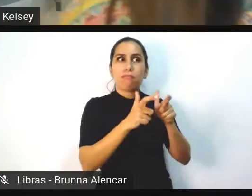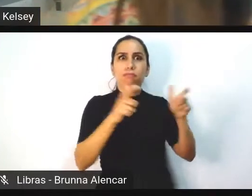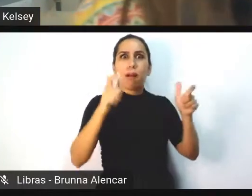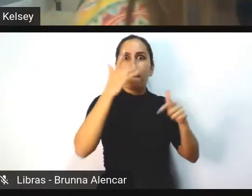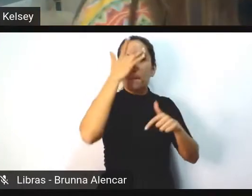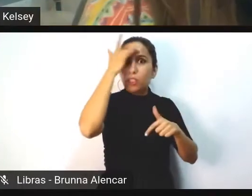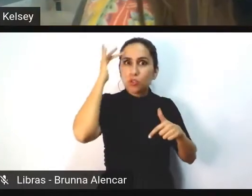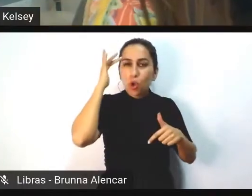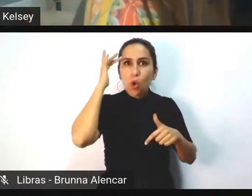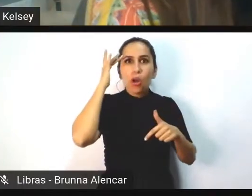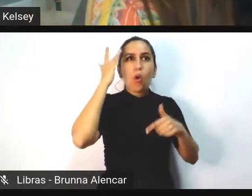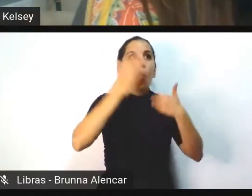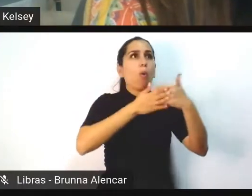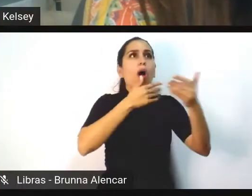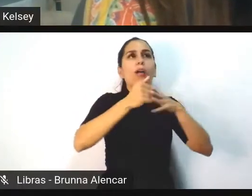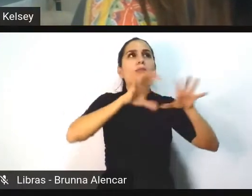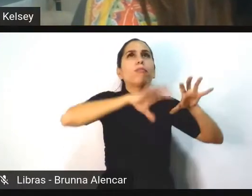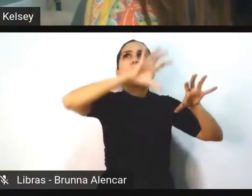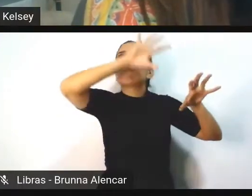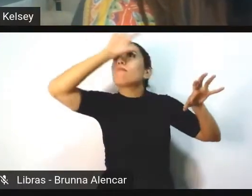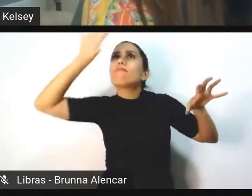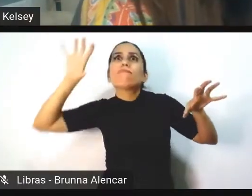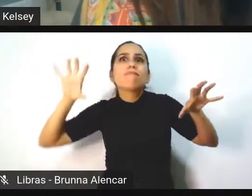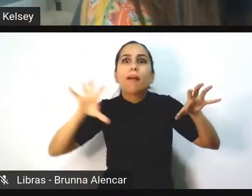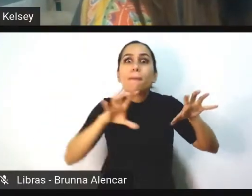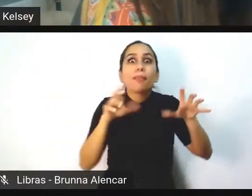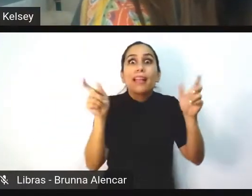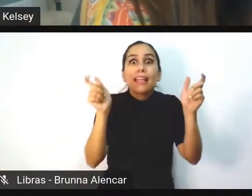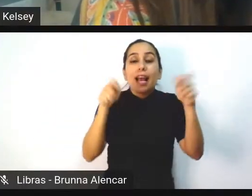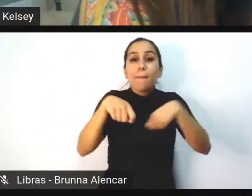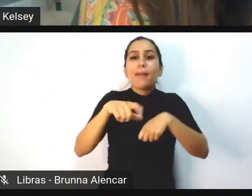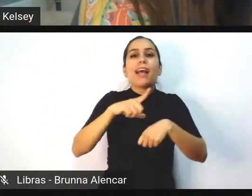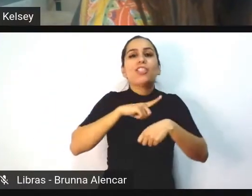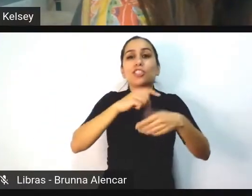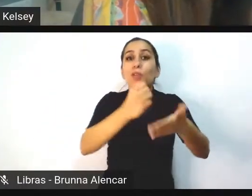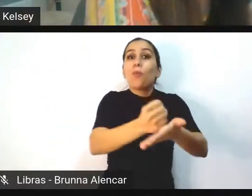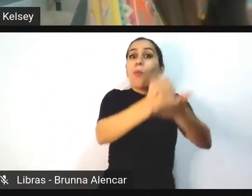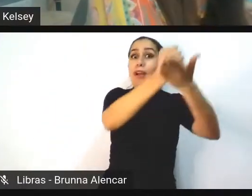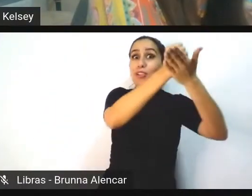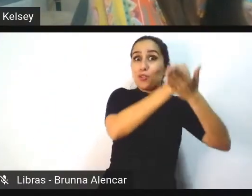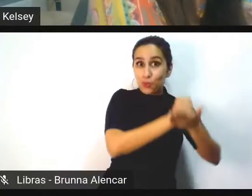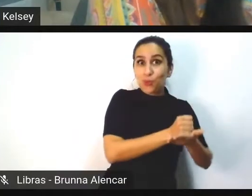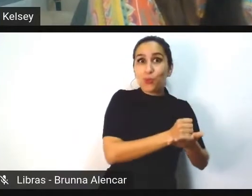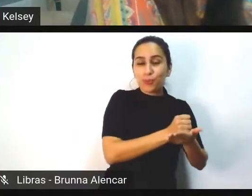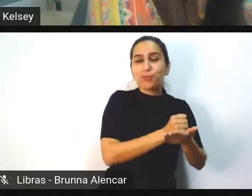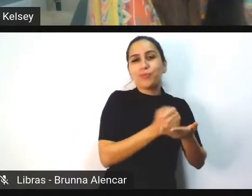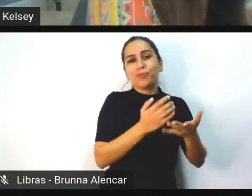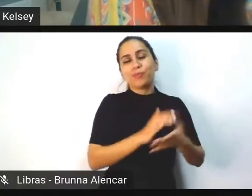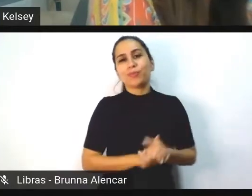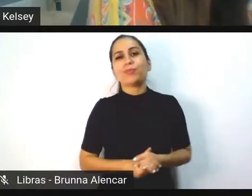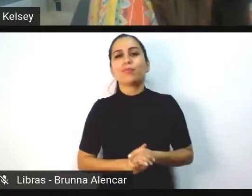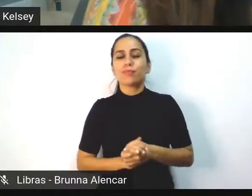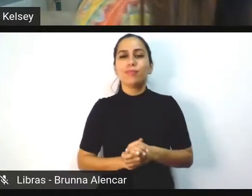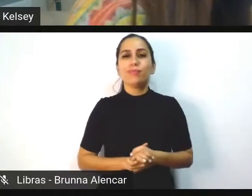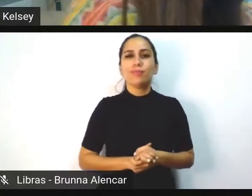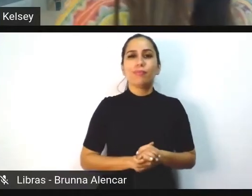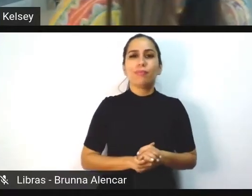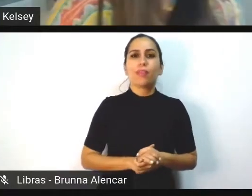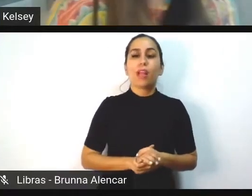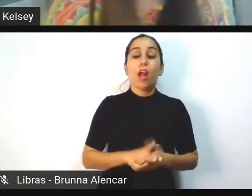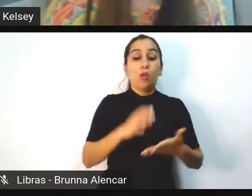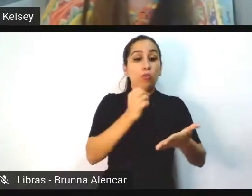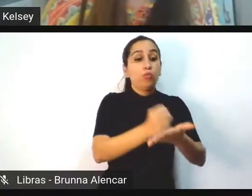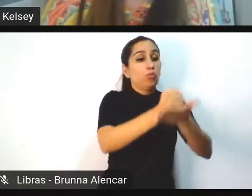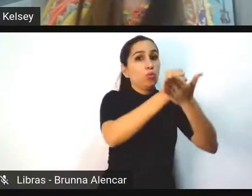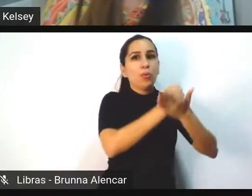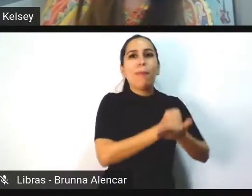local pode ter esse suporte. Eu acho isso fantástico, né? Suporte de uma maneira instantânea.